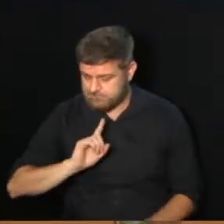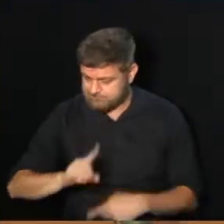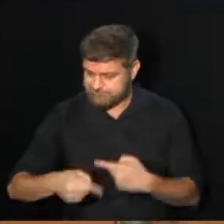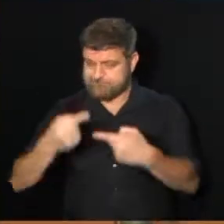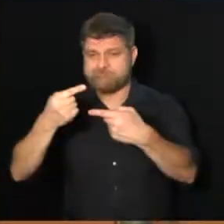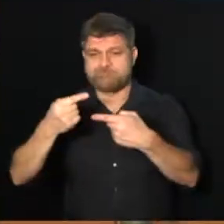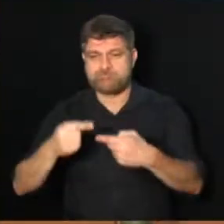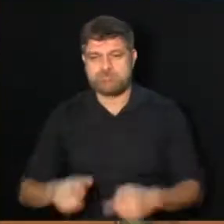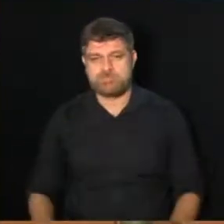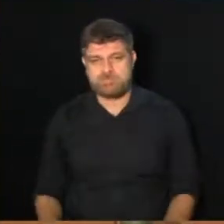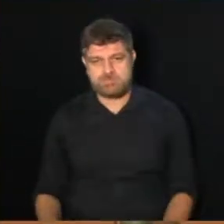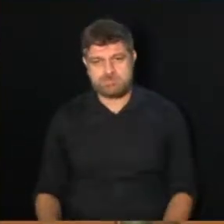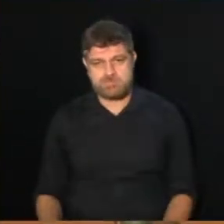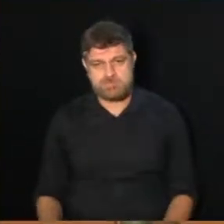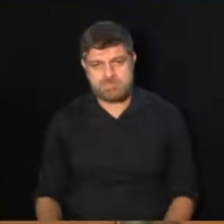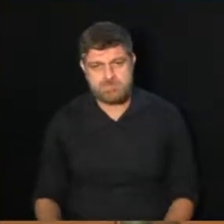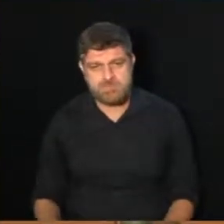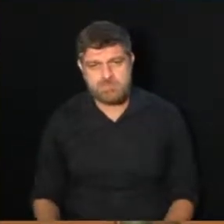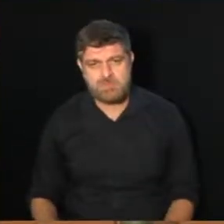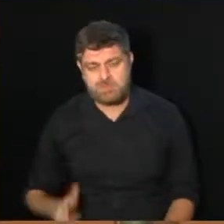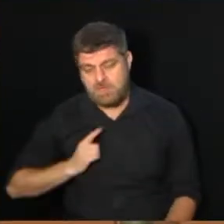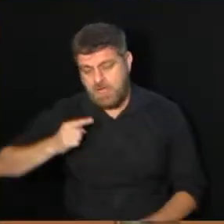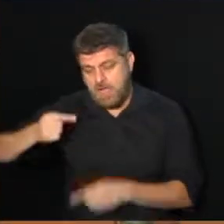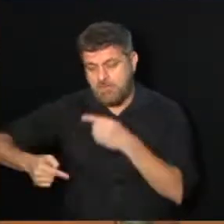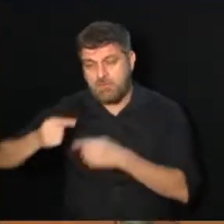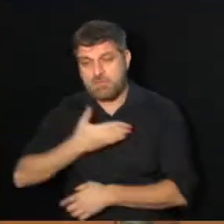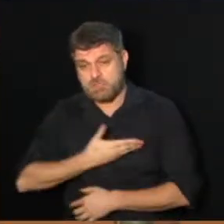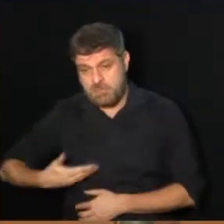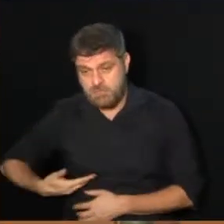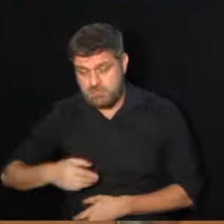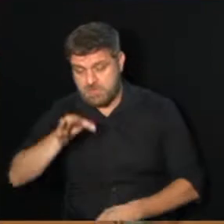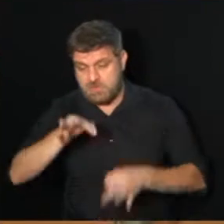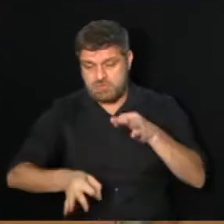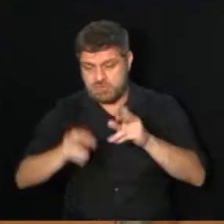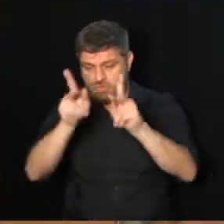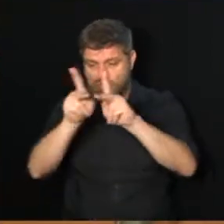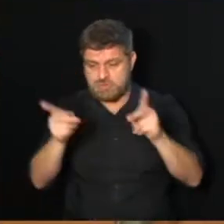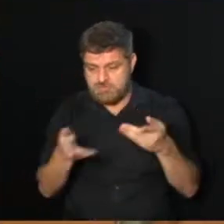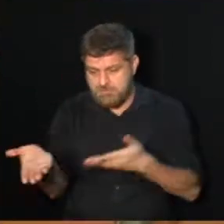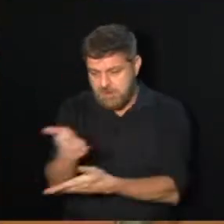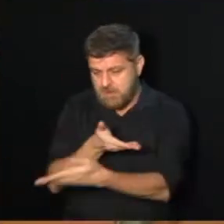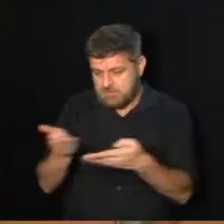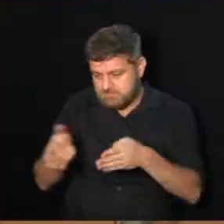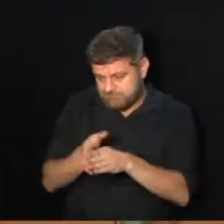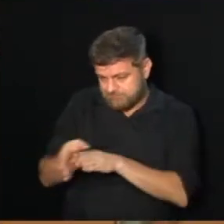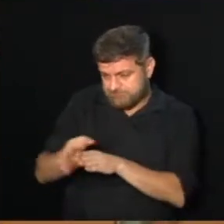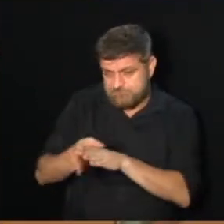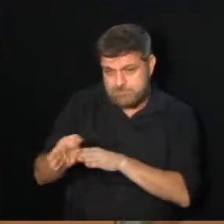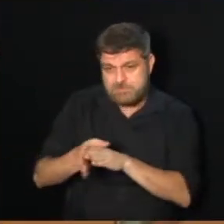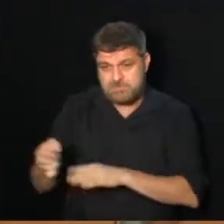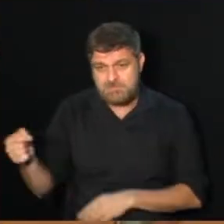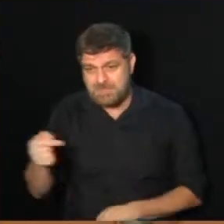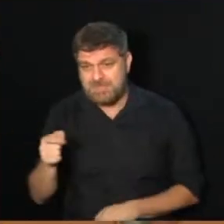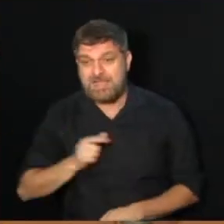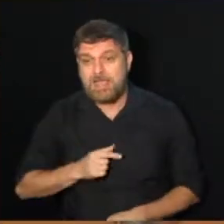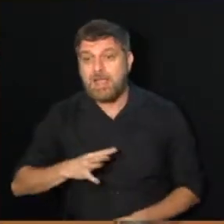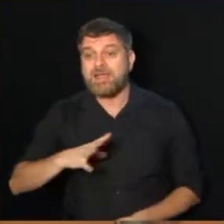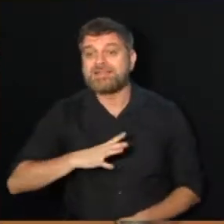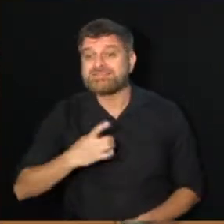importante em tornar a política pública de justiça restaurativa como uma política da